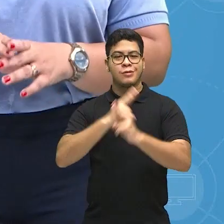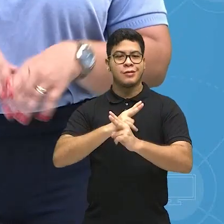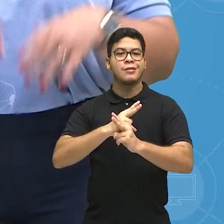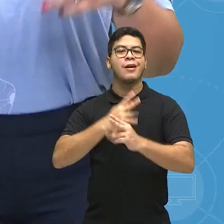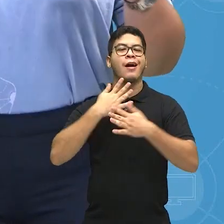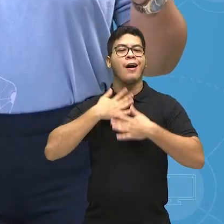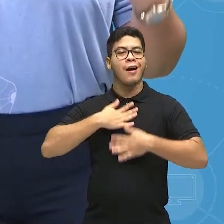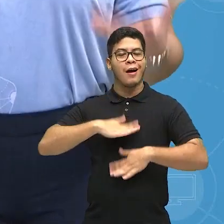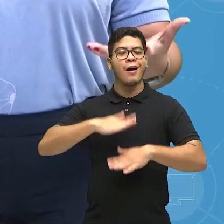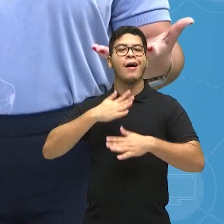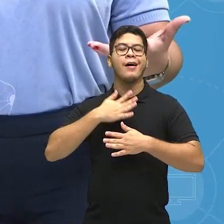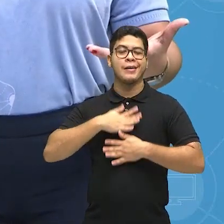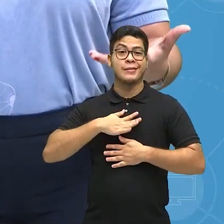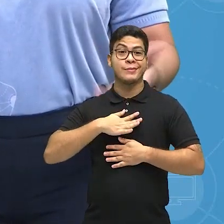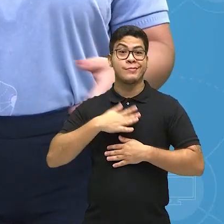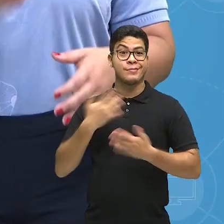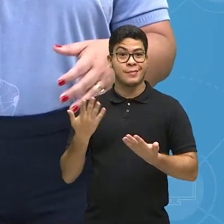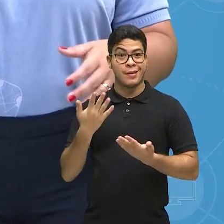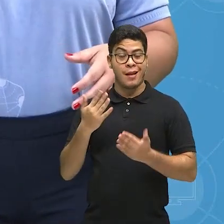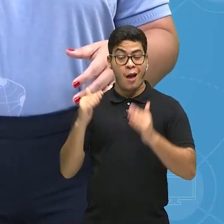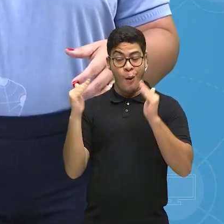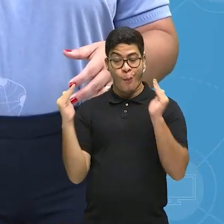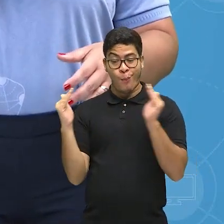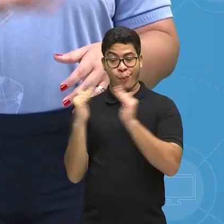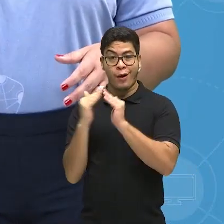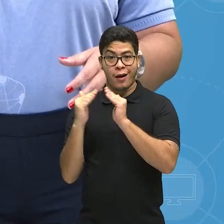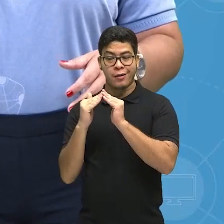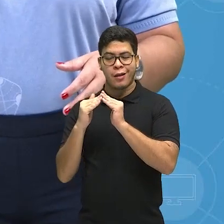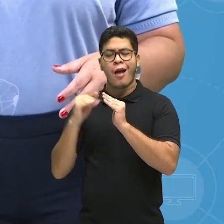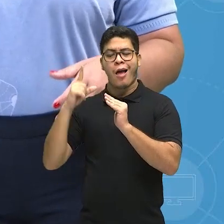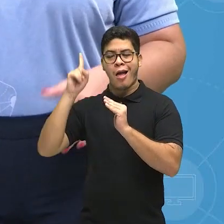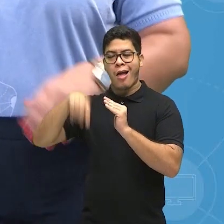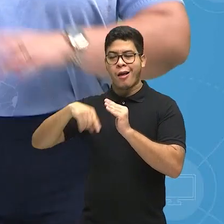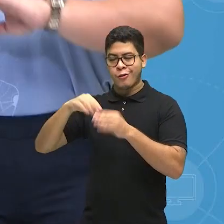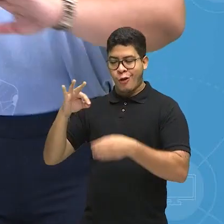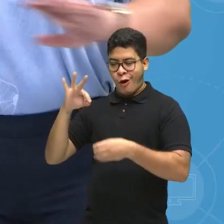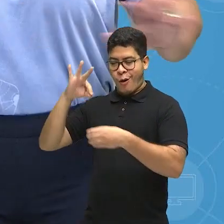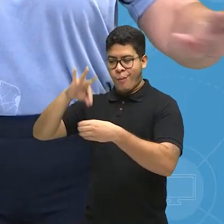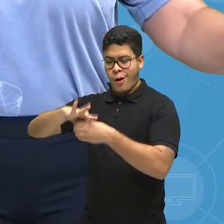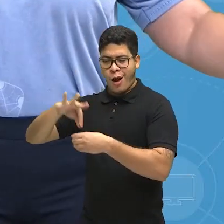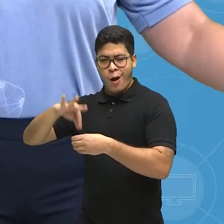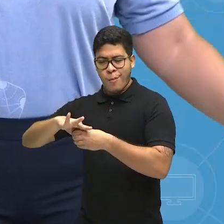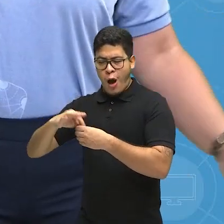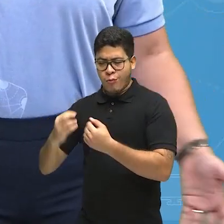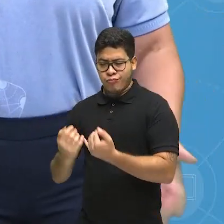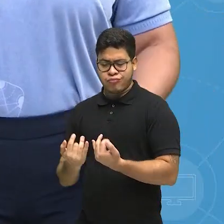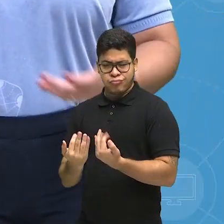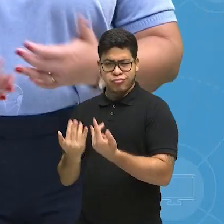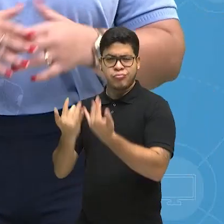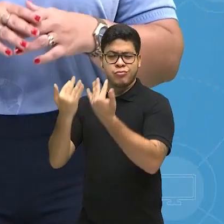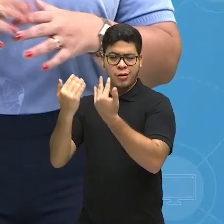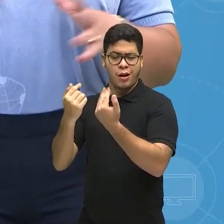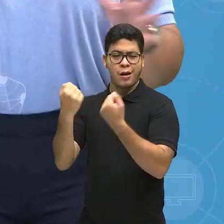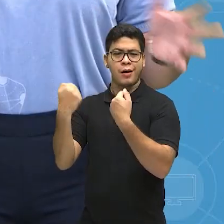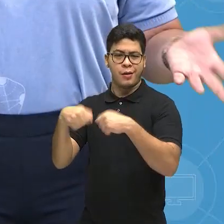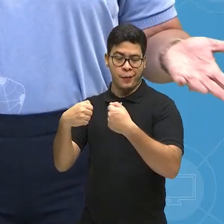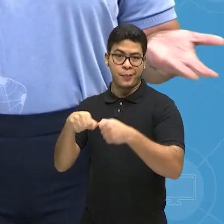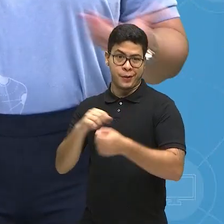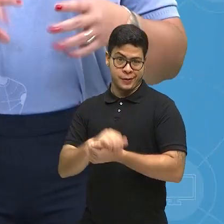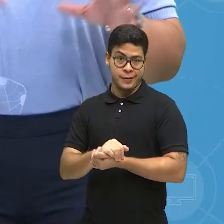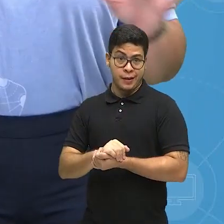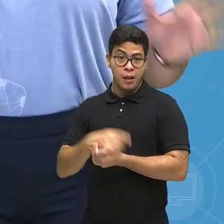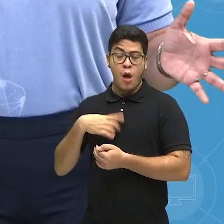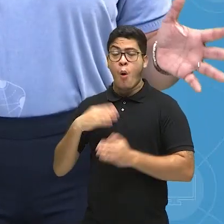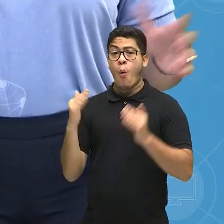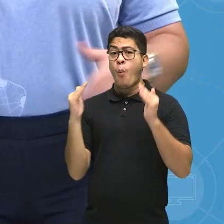uma casa, a primeira coisa que a gente faz é colocar cimento em tudo, cimentar o quintal. Por quê? Porque a gente quer que